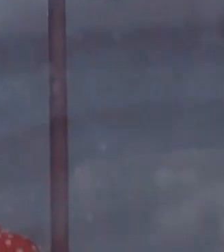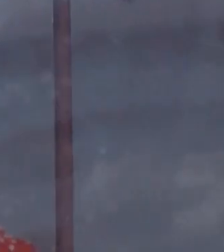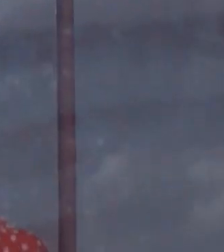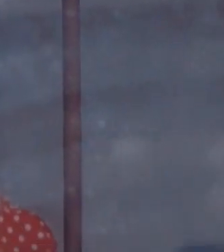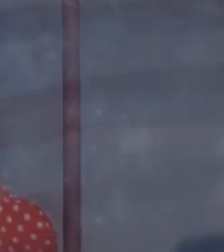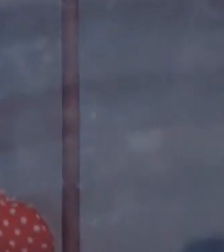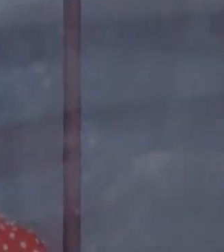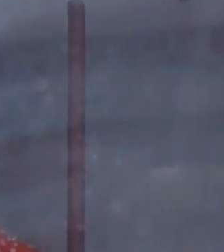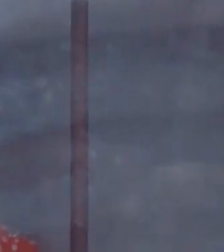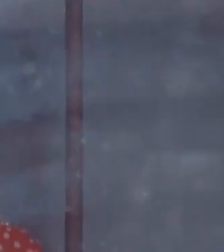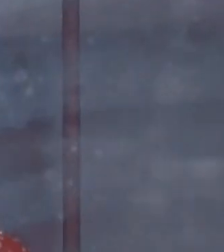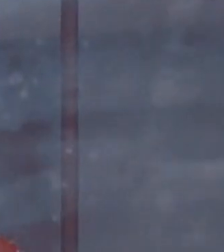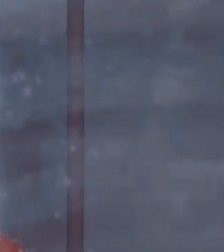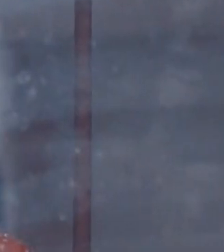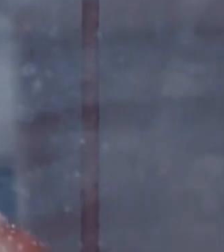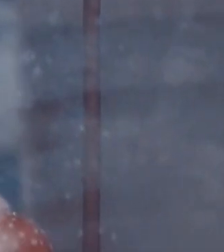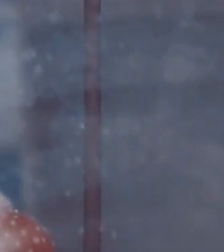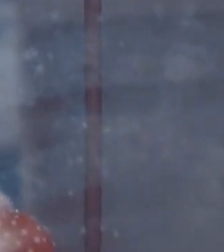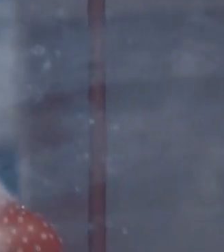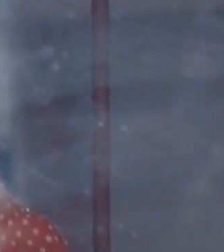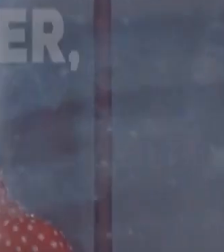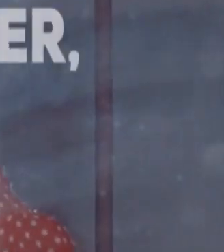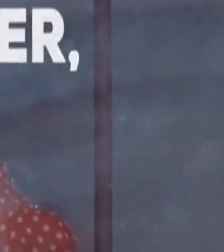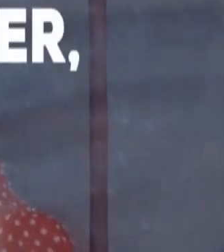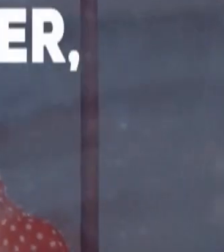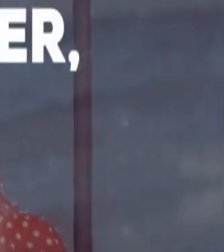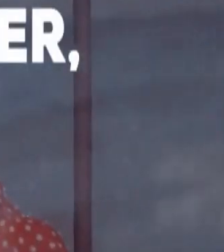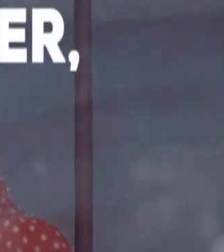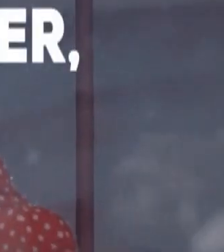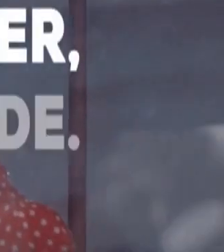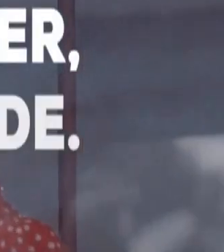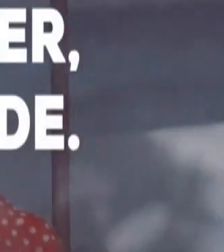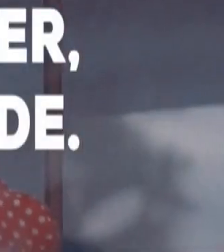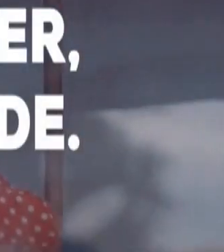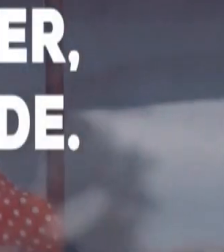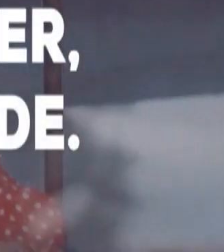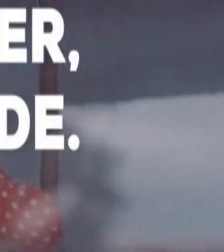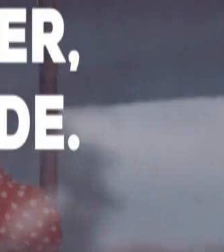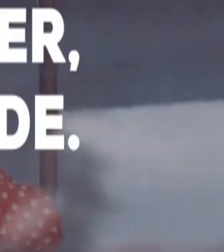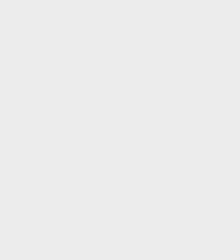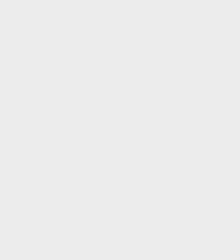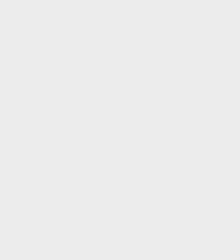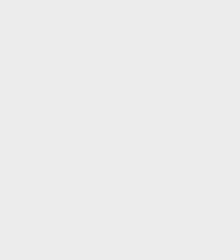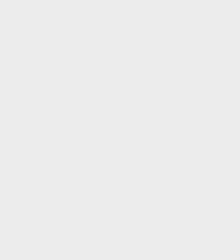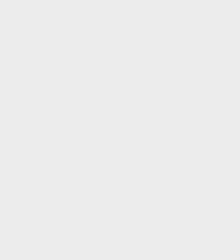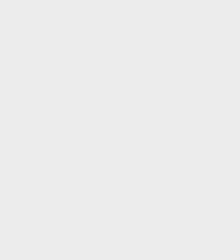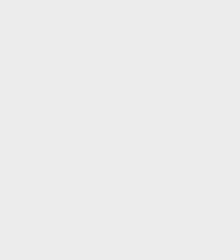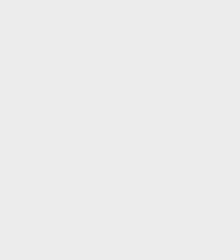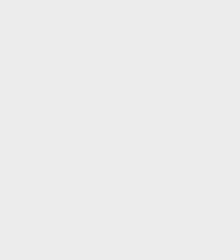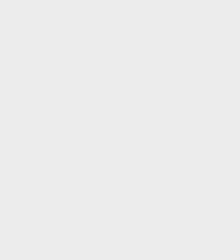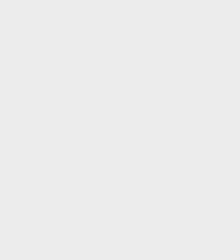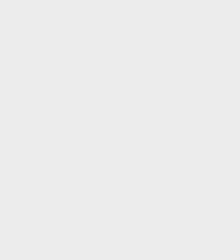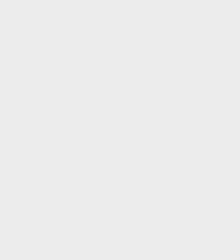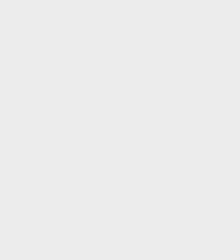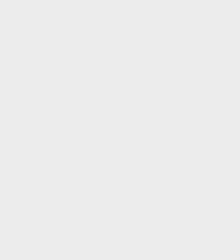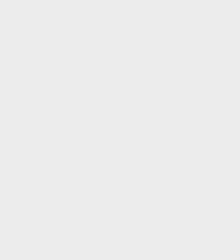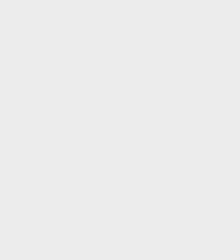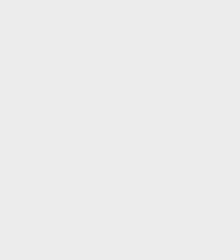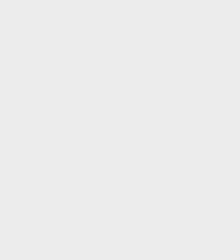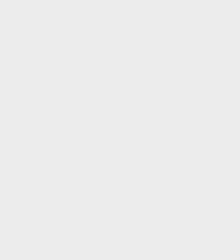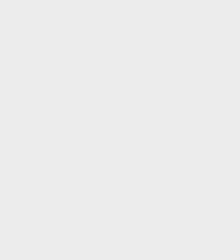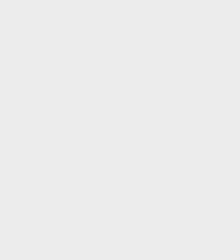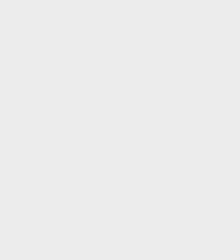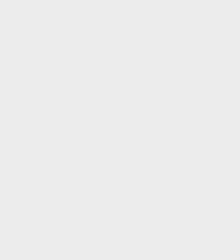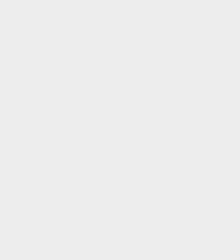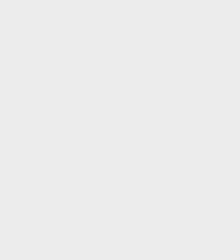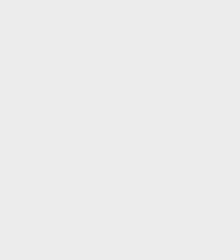aqui. Lembre-se, a diferença entre sonhar e vencer está na atitude. TV Alese, cidadania e